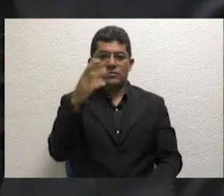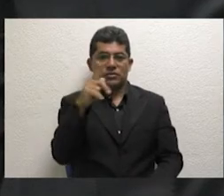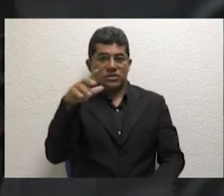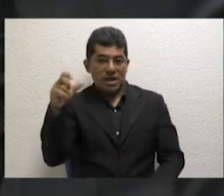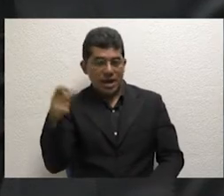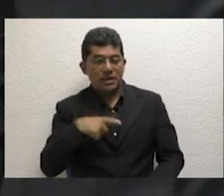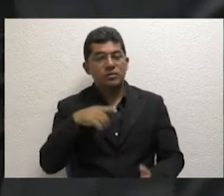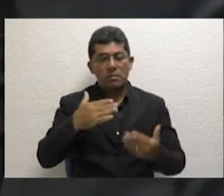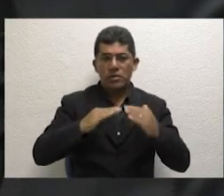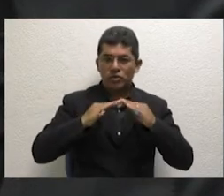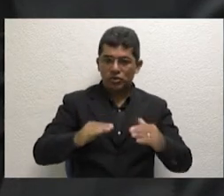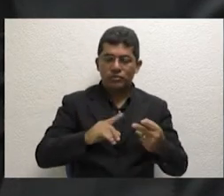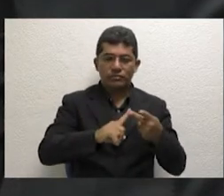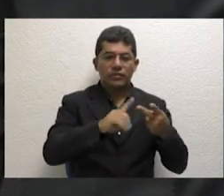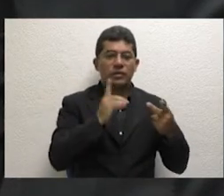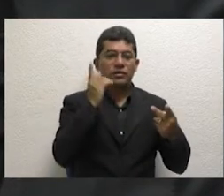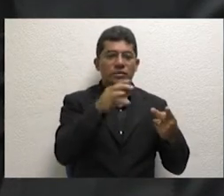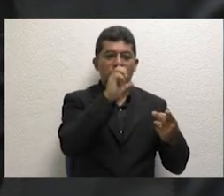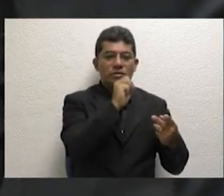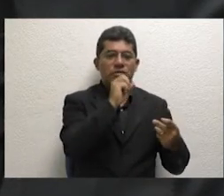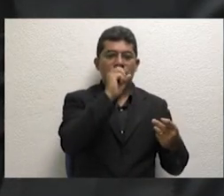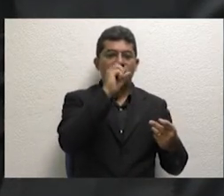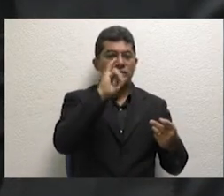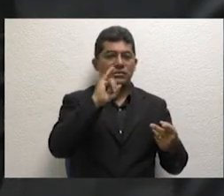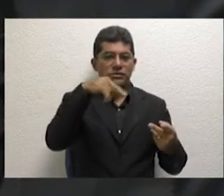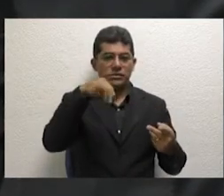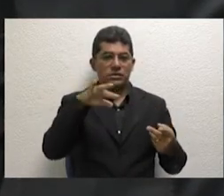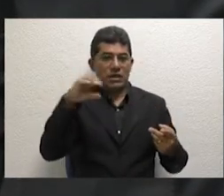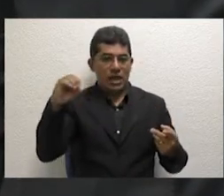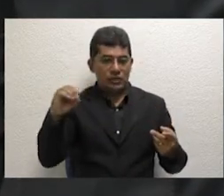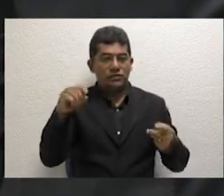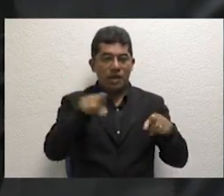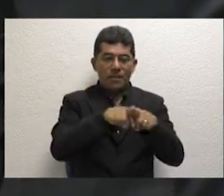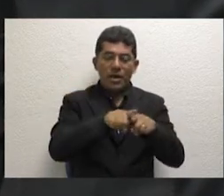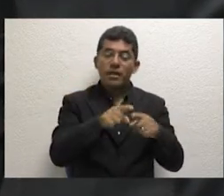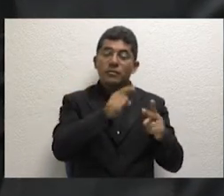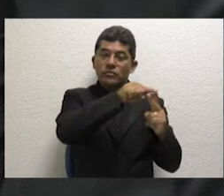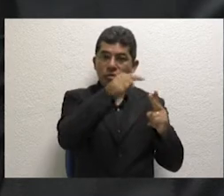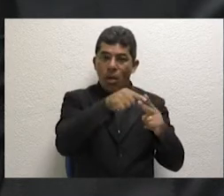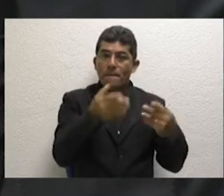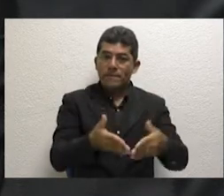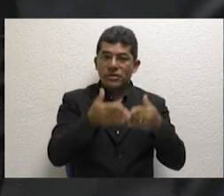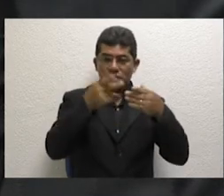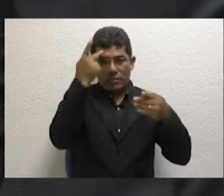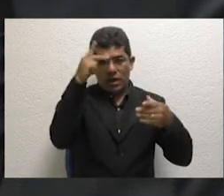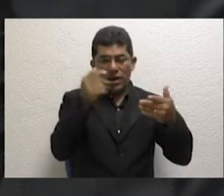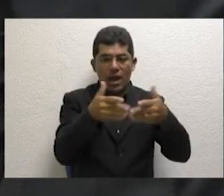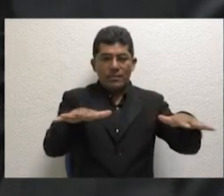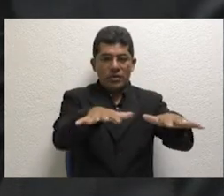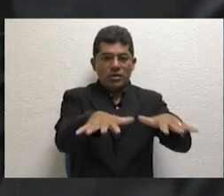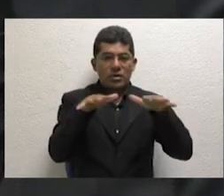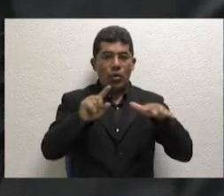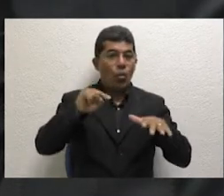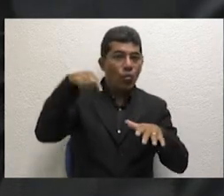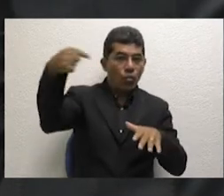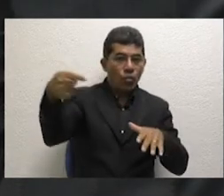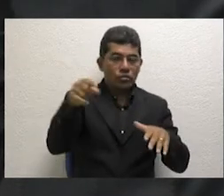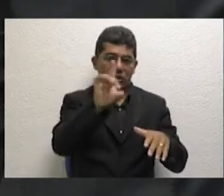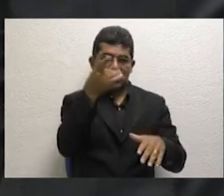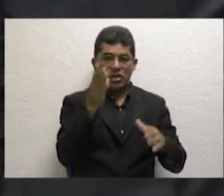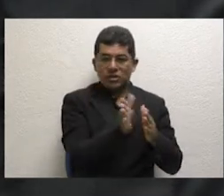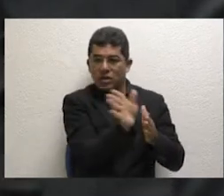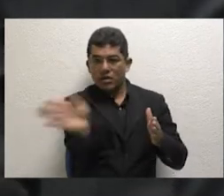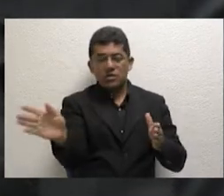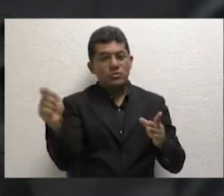Campos outros colegas que fazem parte da comissão de educação que queiram participar deputado Josué